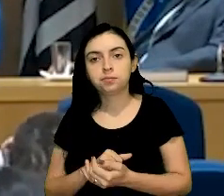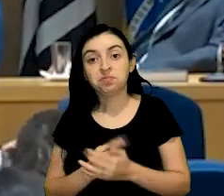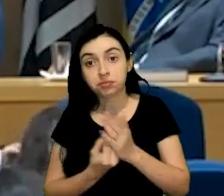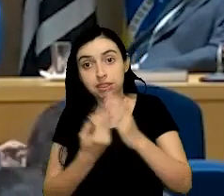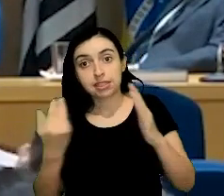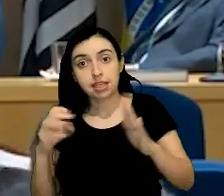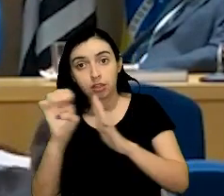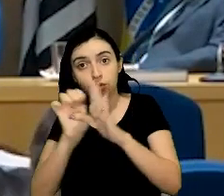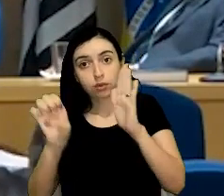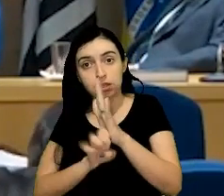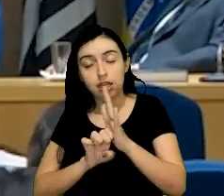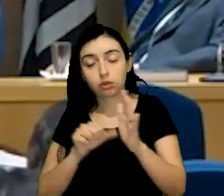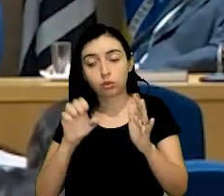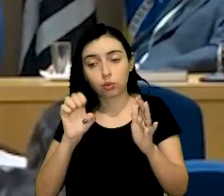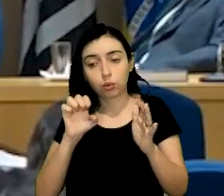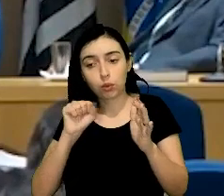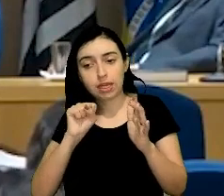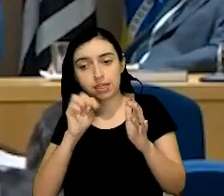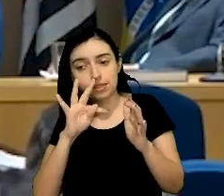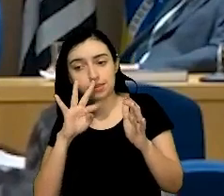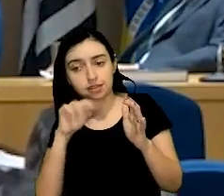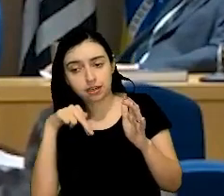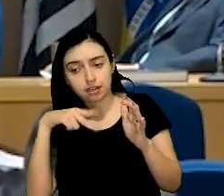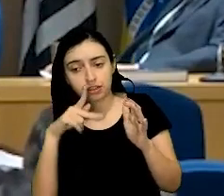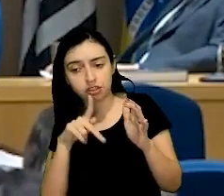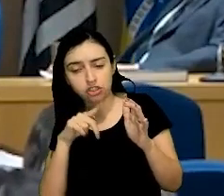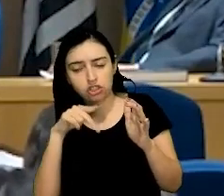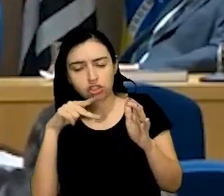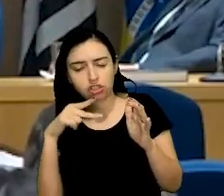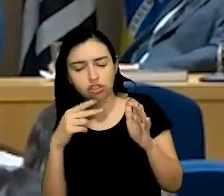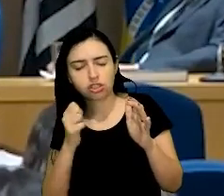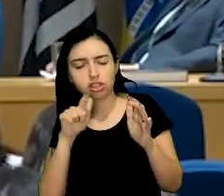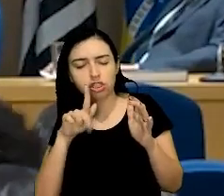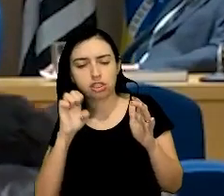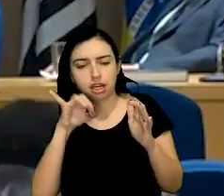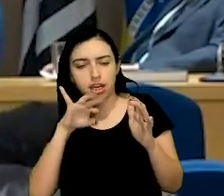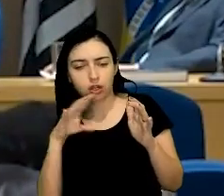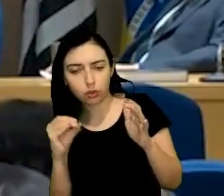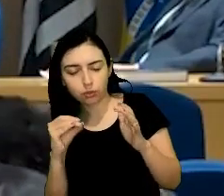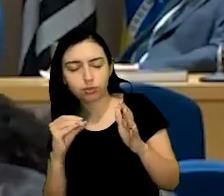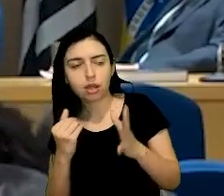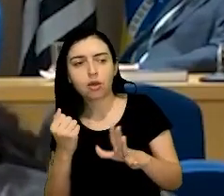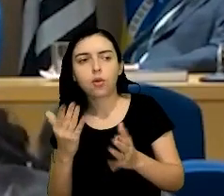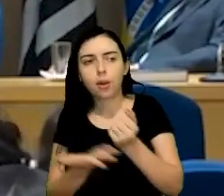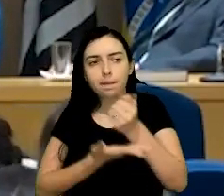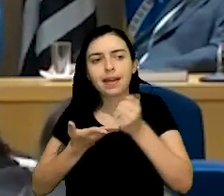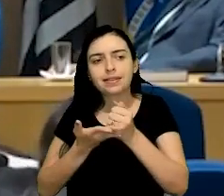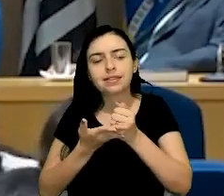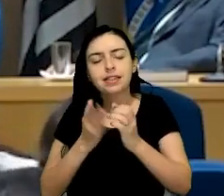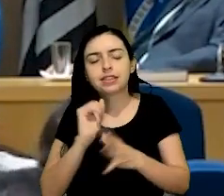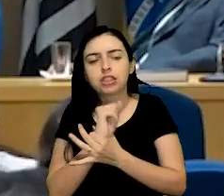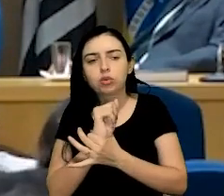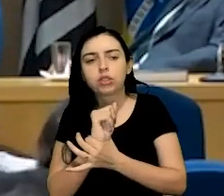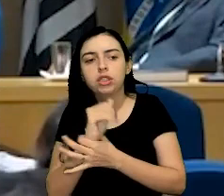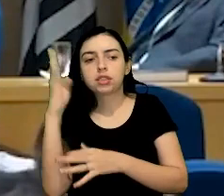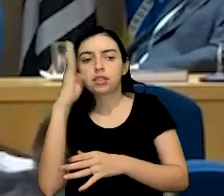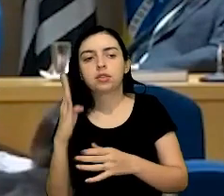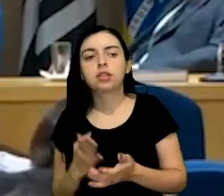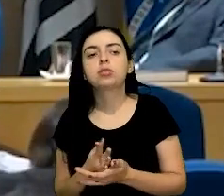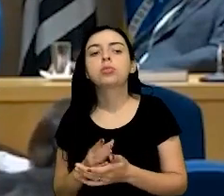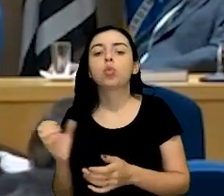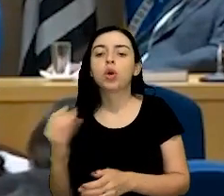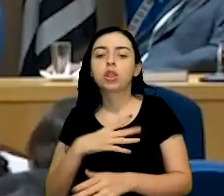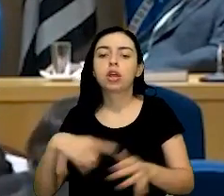Estrangeiro de 1980, baseado na segurança nacional, para a nova lei de imigração, que ela é baseada nos direitos